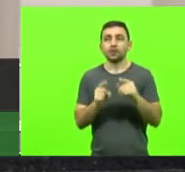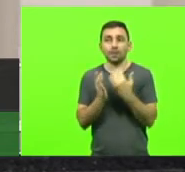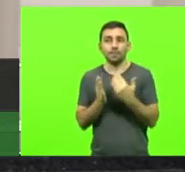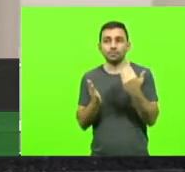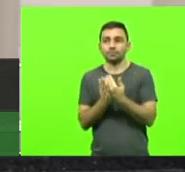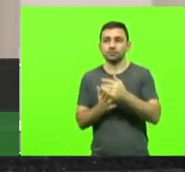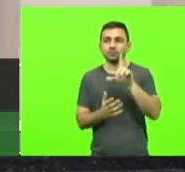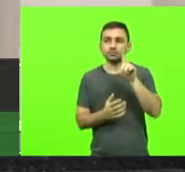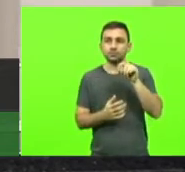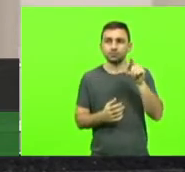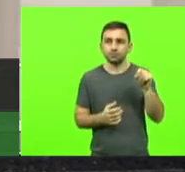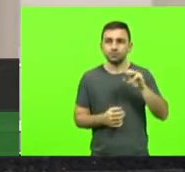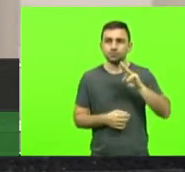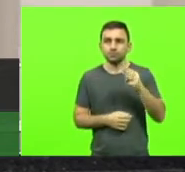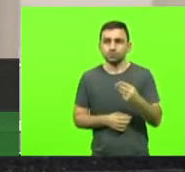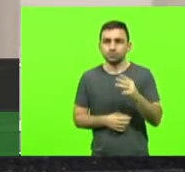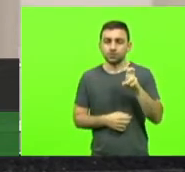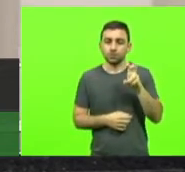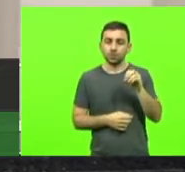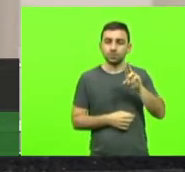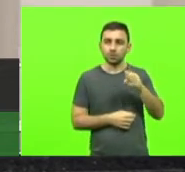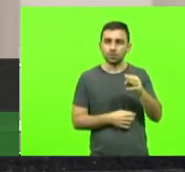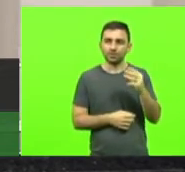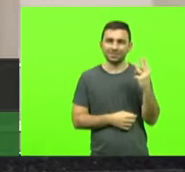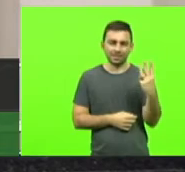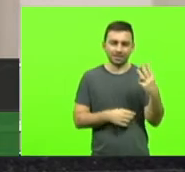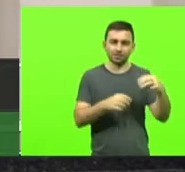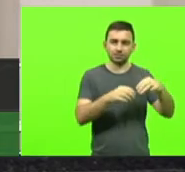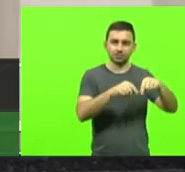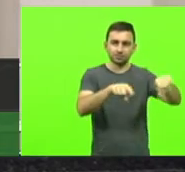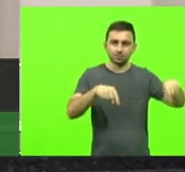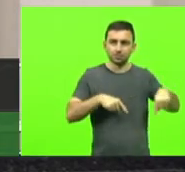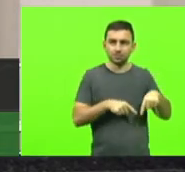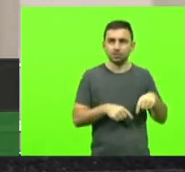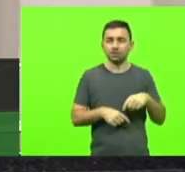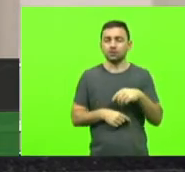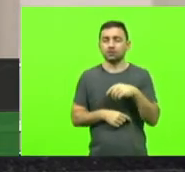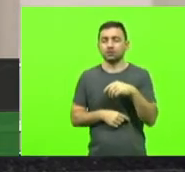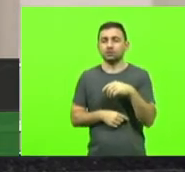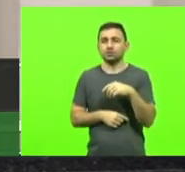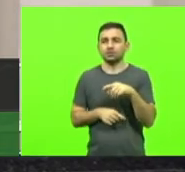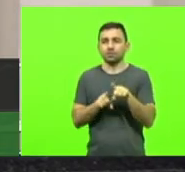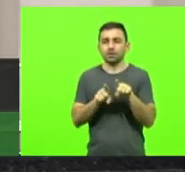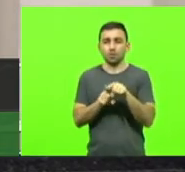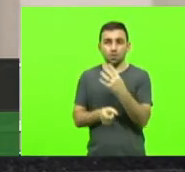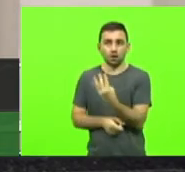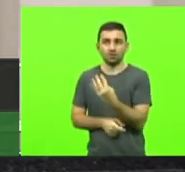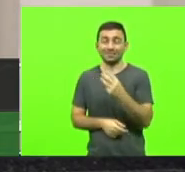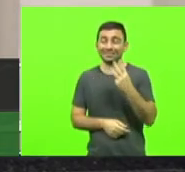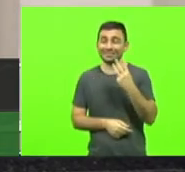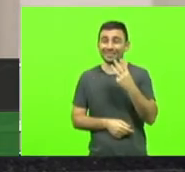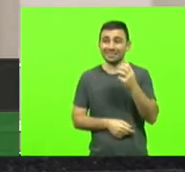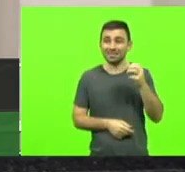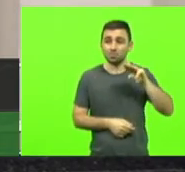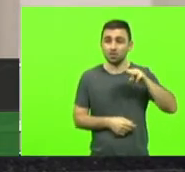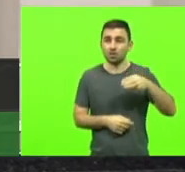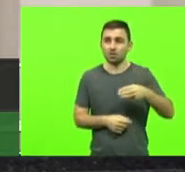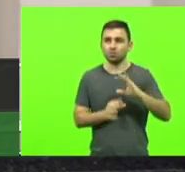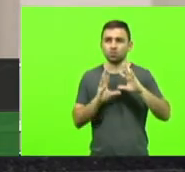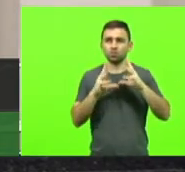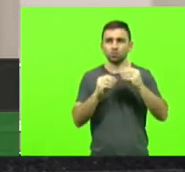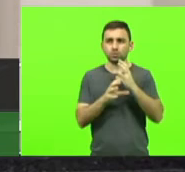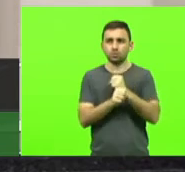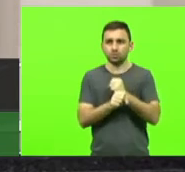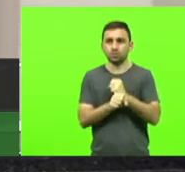milhões, 50 milhões no lote 3, 50 milhões no lote 4, 300 milhões de recursos